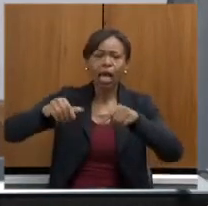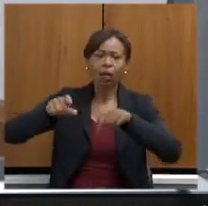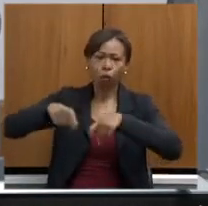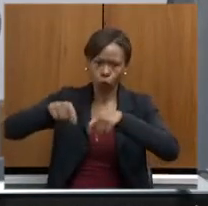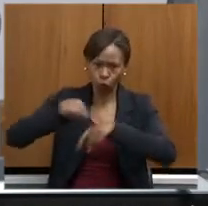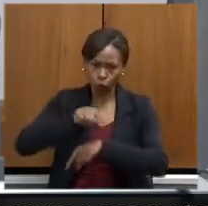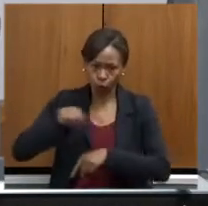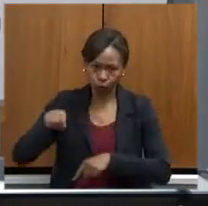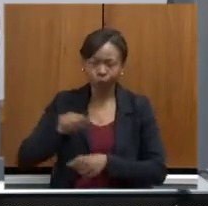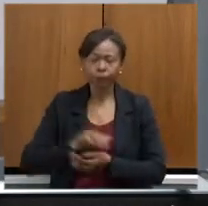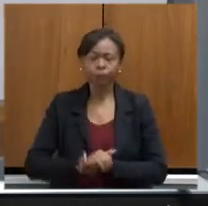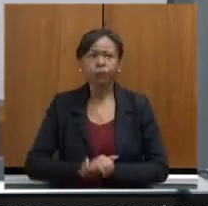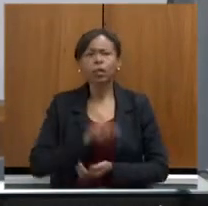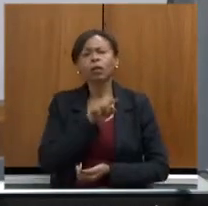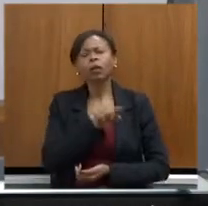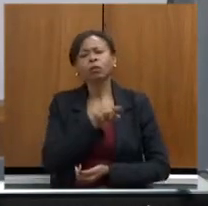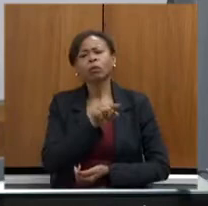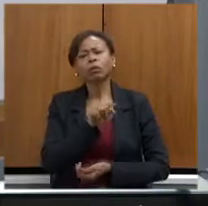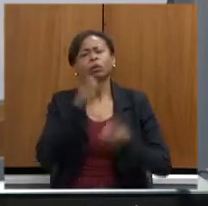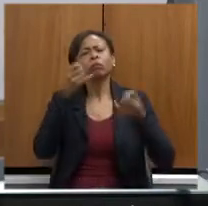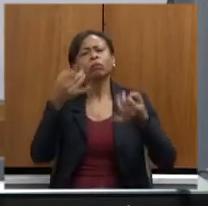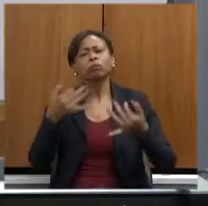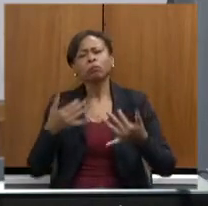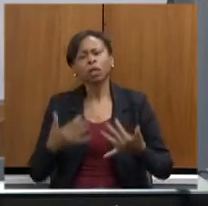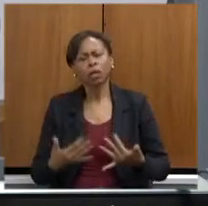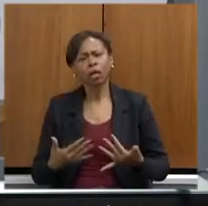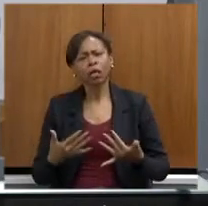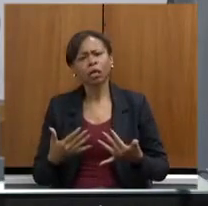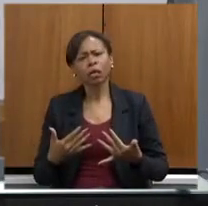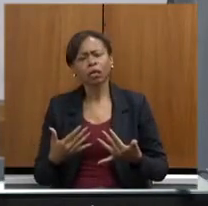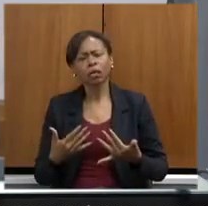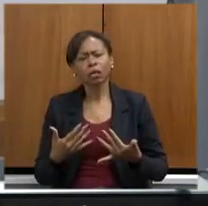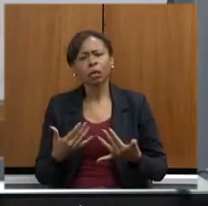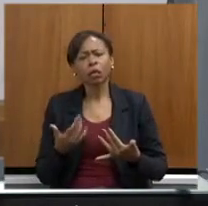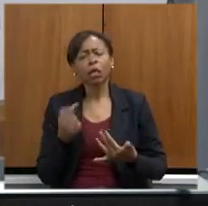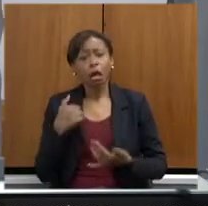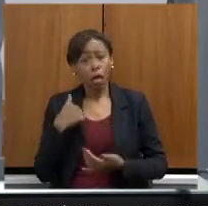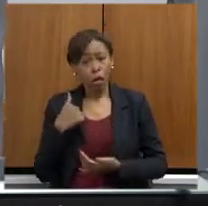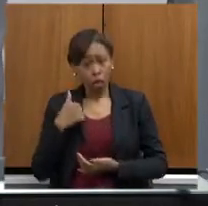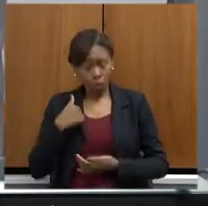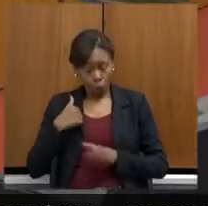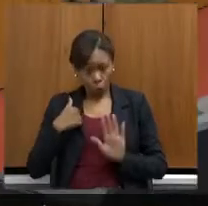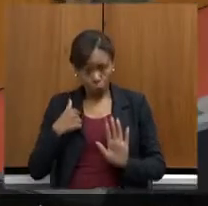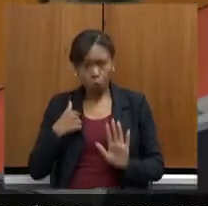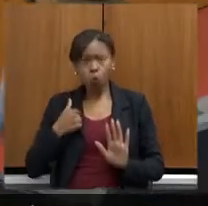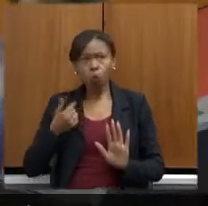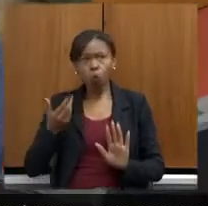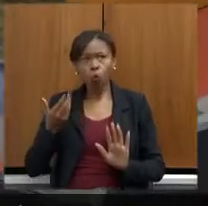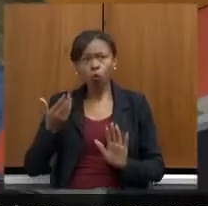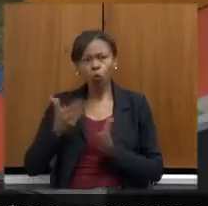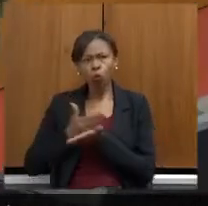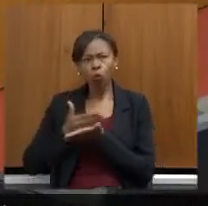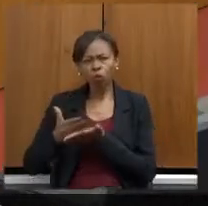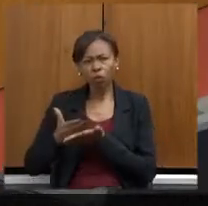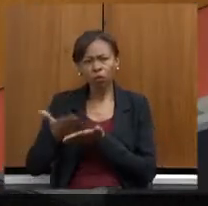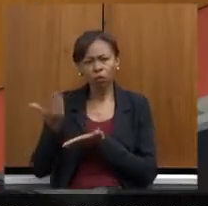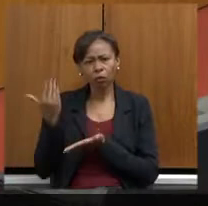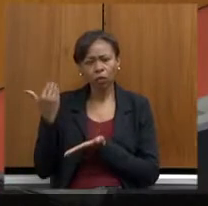mais um pouquinho né cê tá aqui o Rosendo que a sua secretaria inclusive na nos da reforma